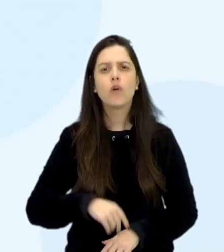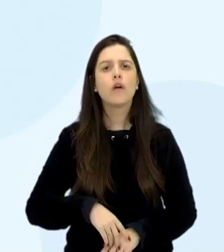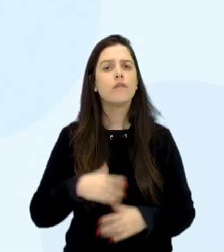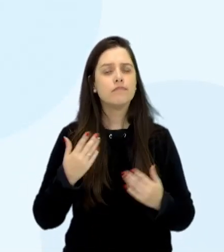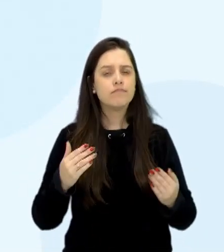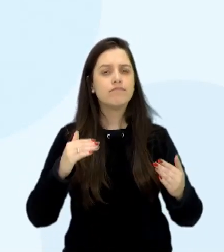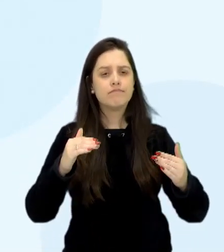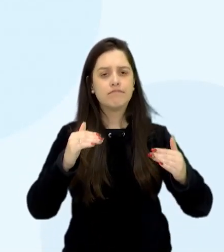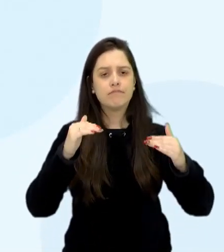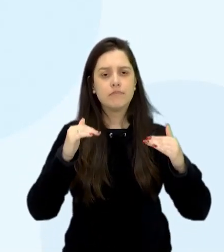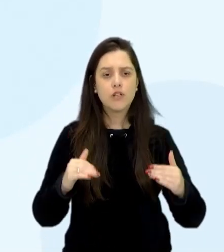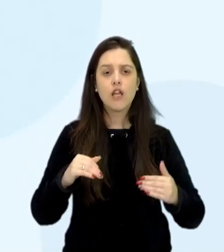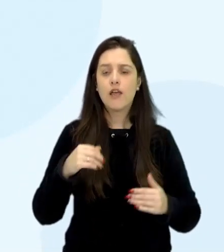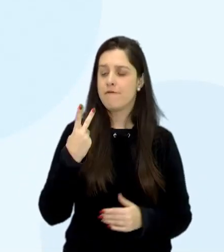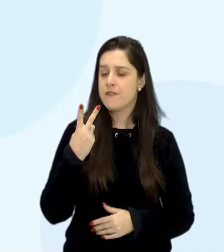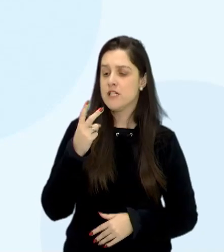dia